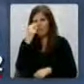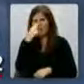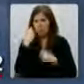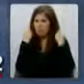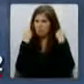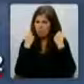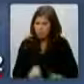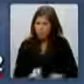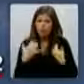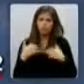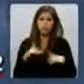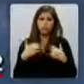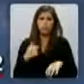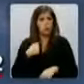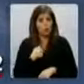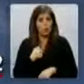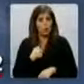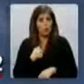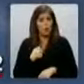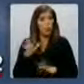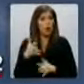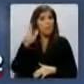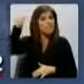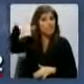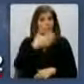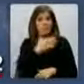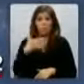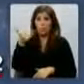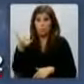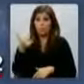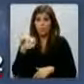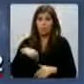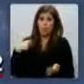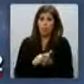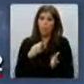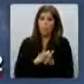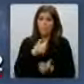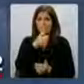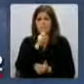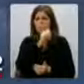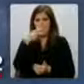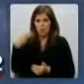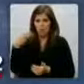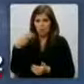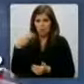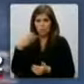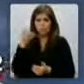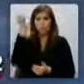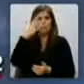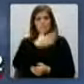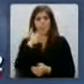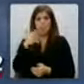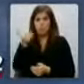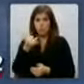grande, e tive para chamar o 112 e disse, mas eu vou pagar 50 euros para o 112, e depois chego lá, põe-me lá